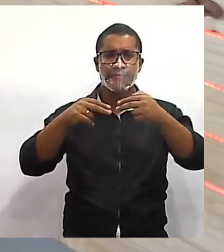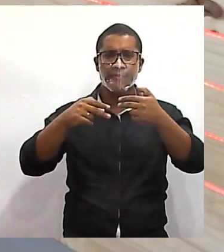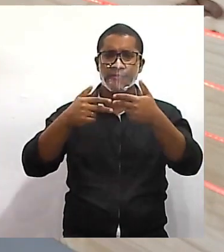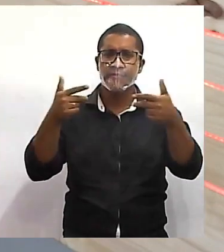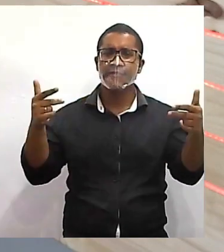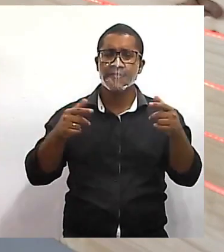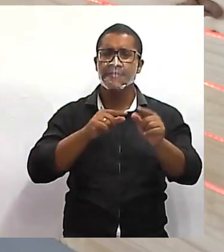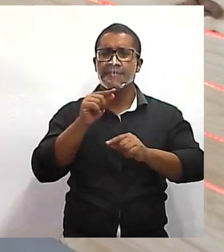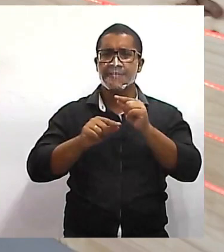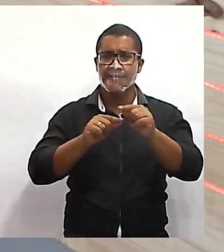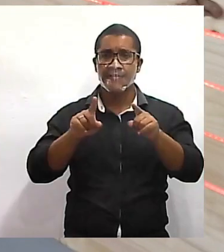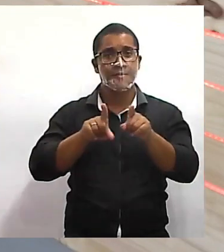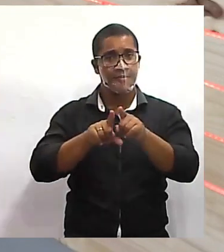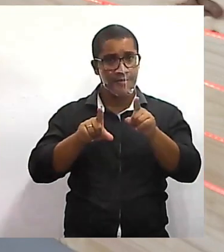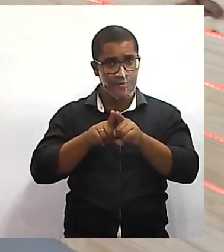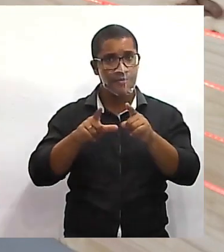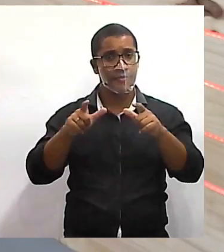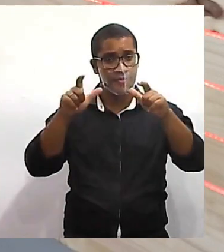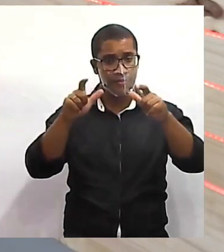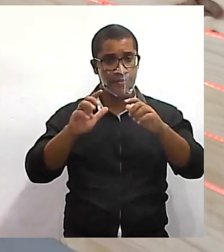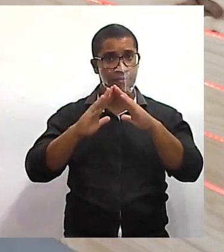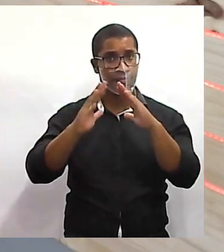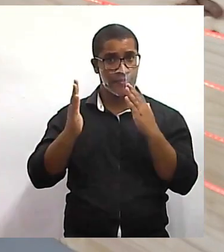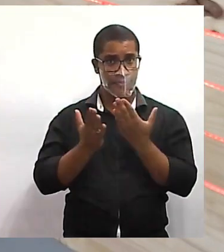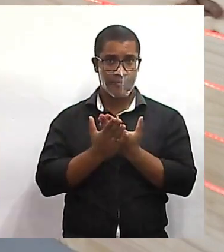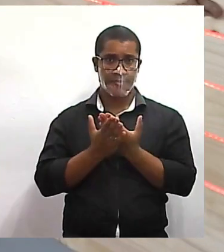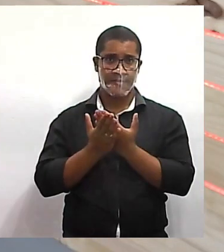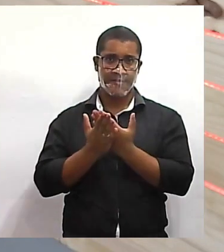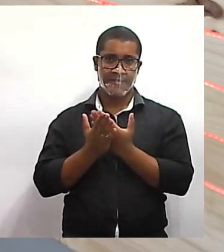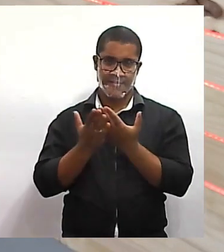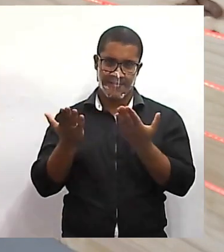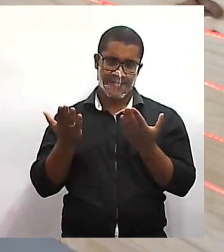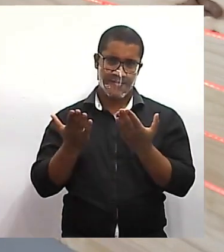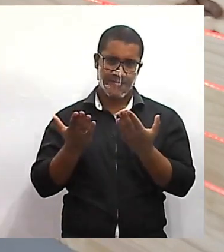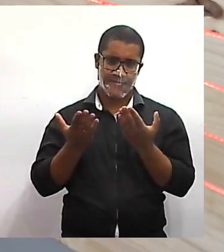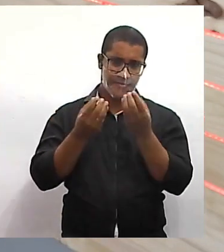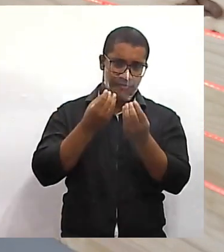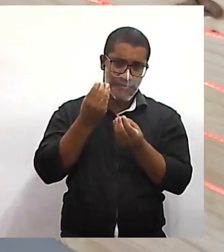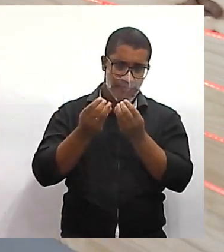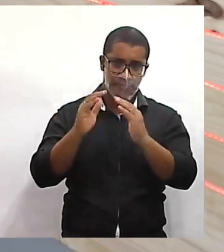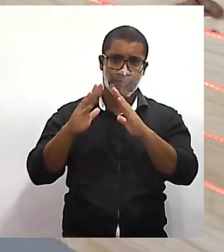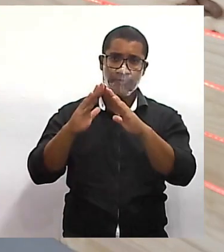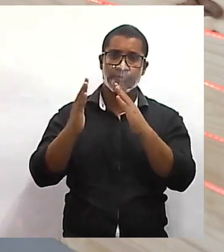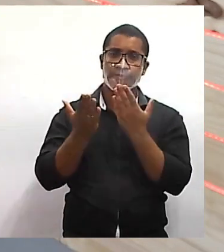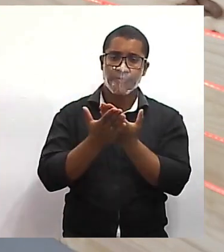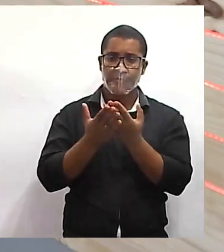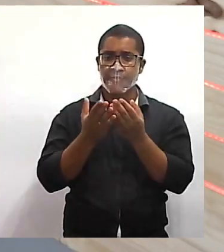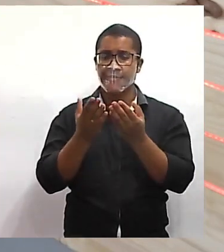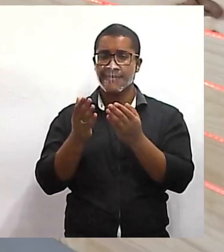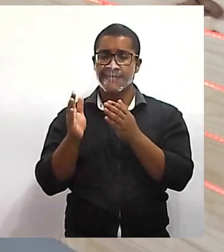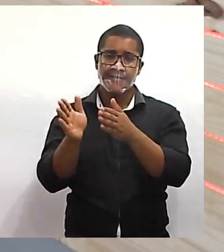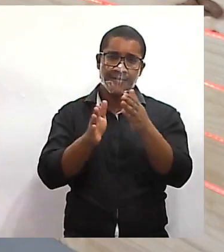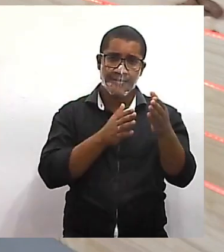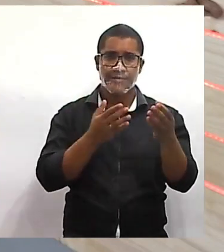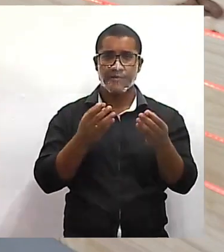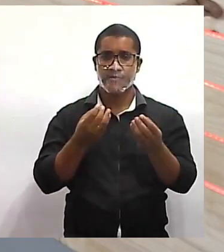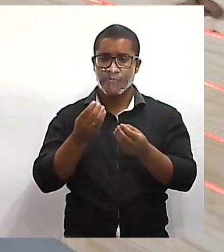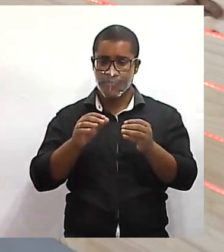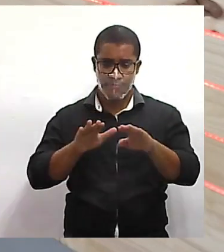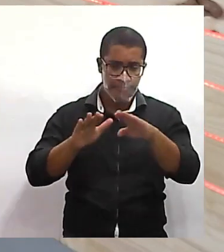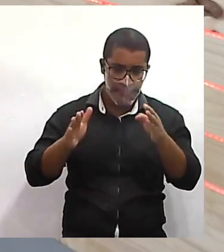também o material do patrimônio da escola. Sim. Né? O patrimônio, os